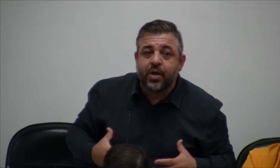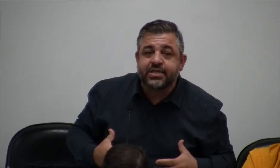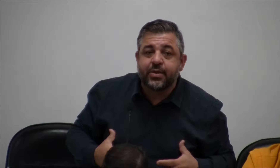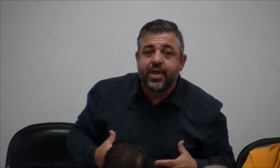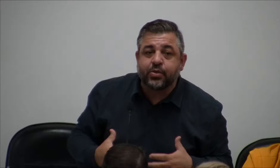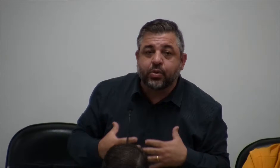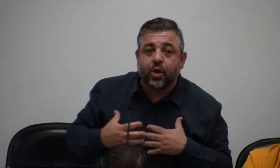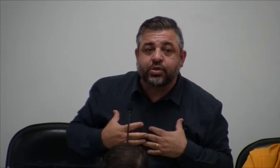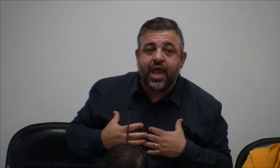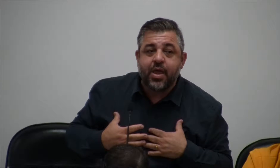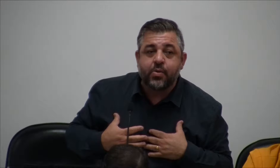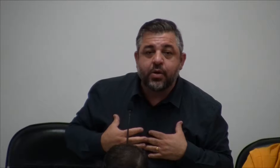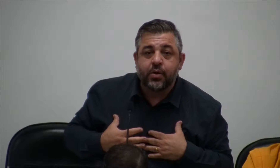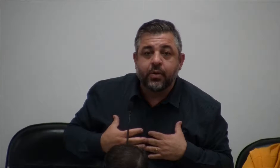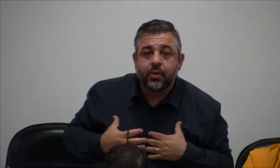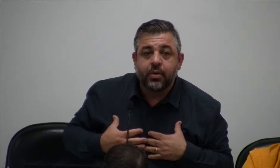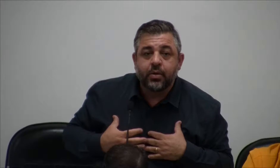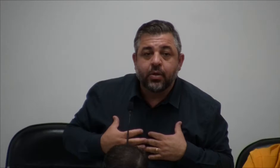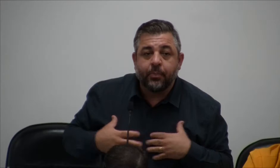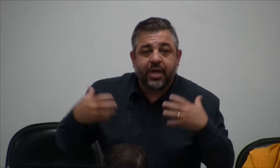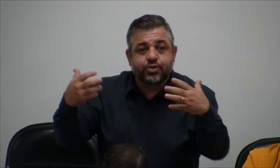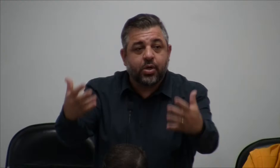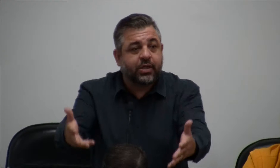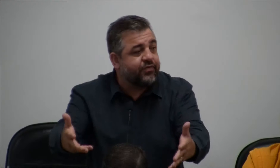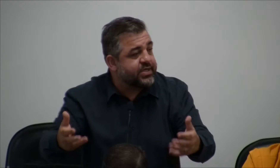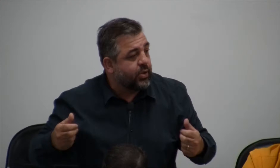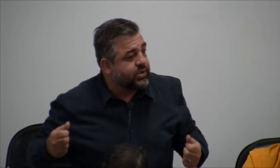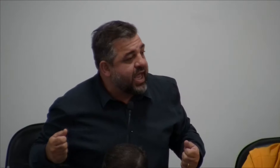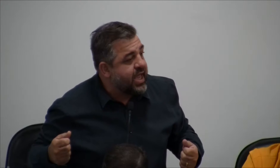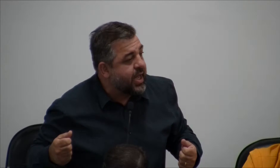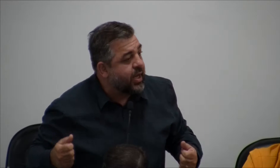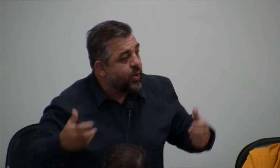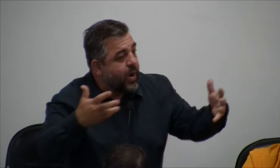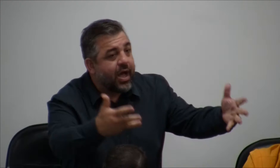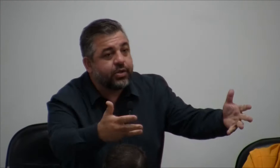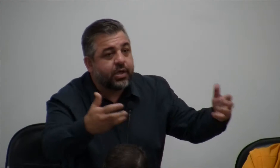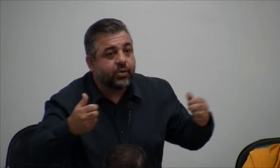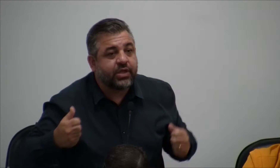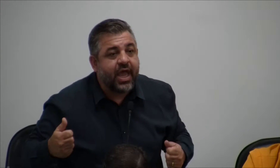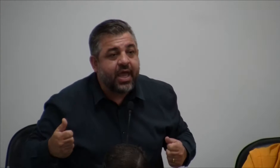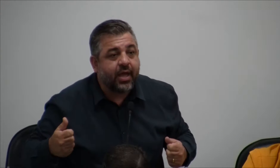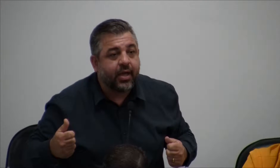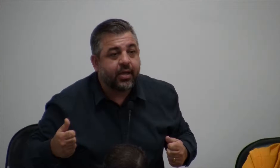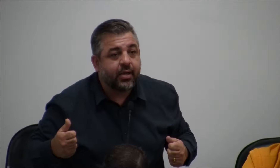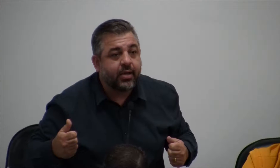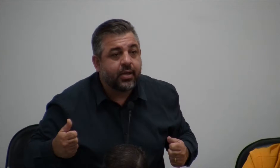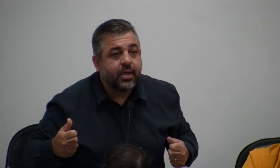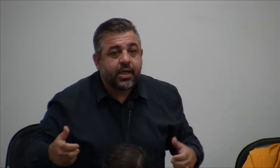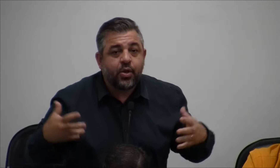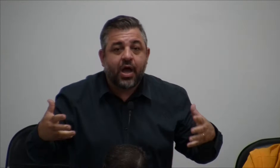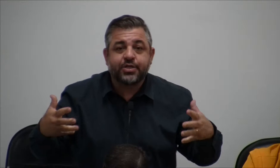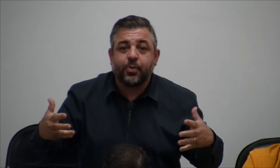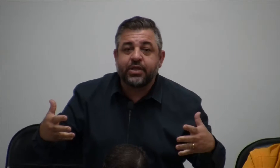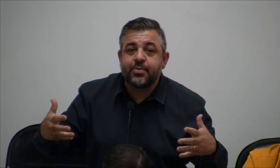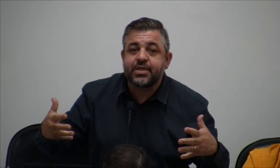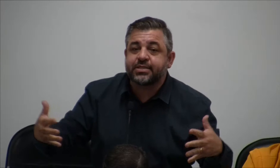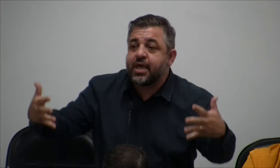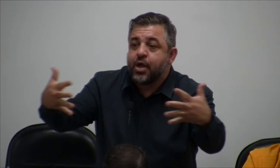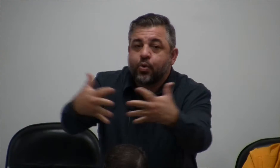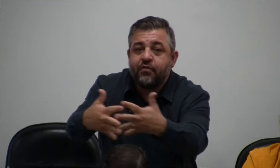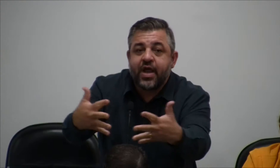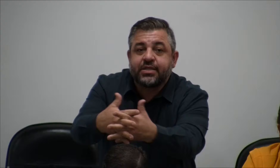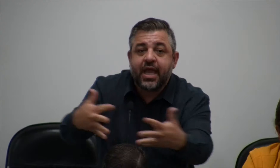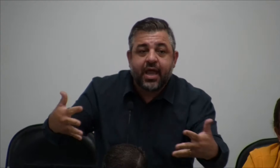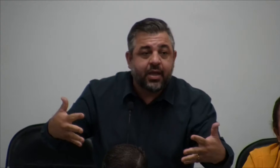Determinado conhecimento que eu tenho, o pastor talvez não tenha, o elder não tenha, e nós podemos